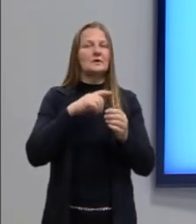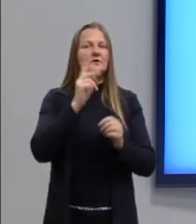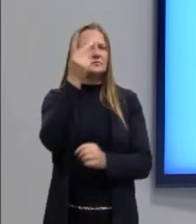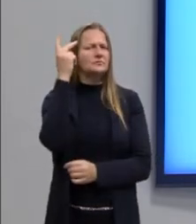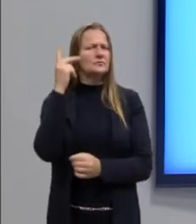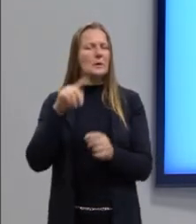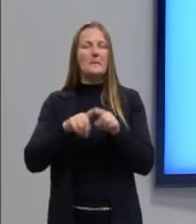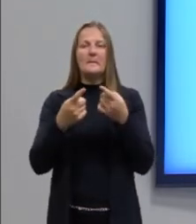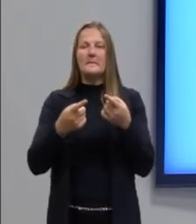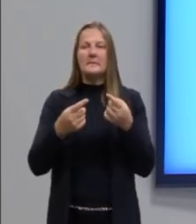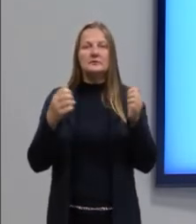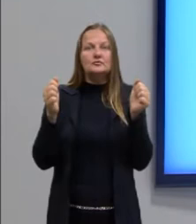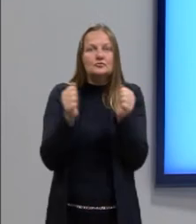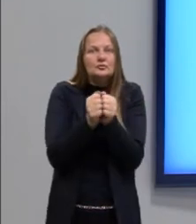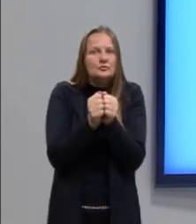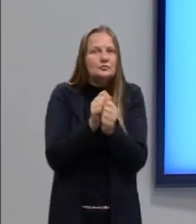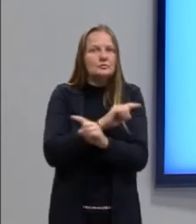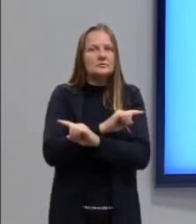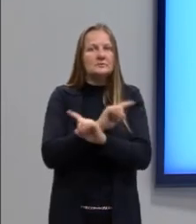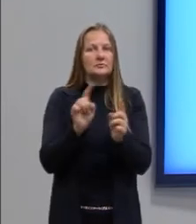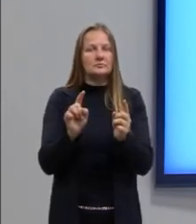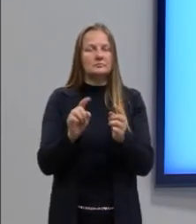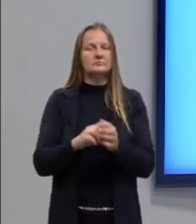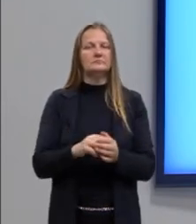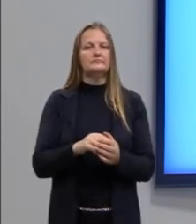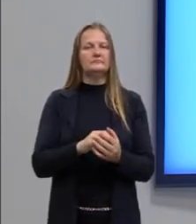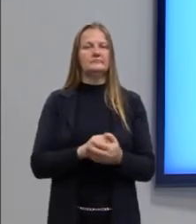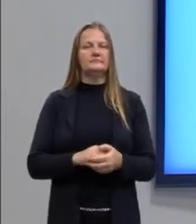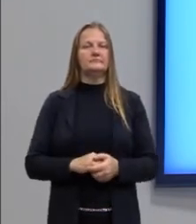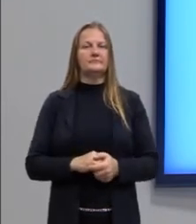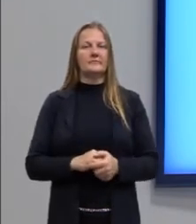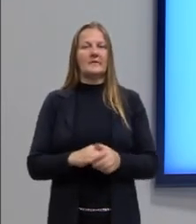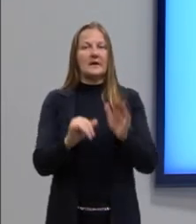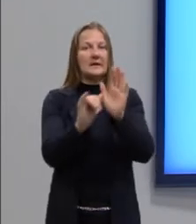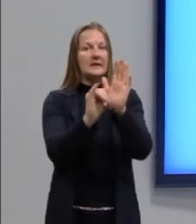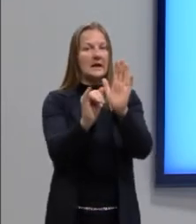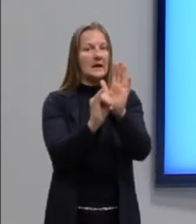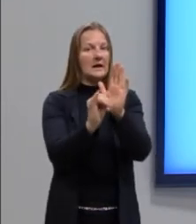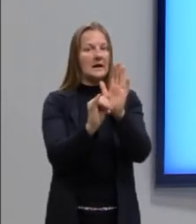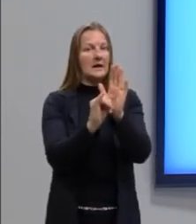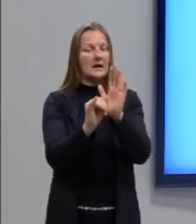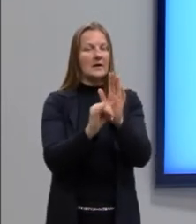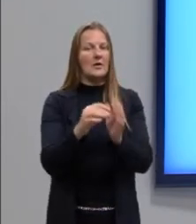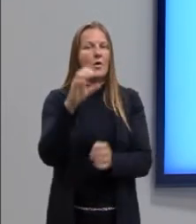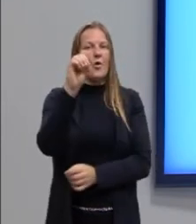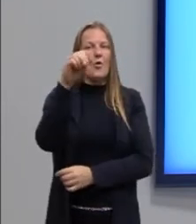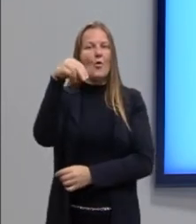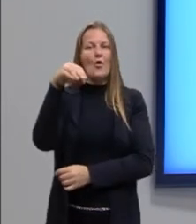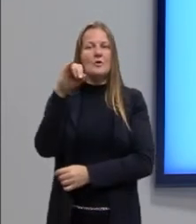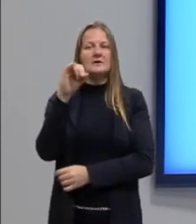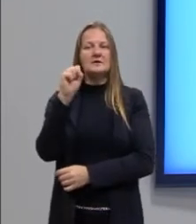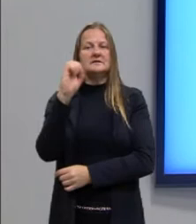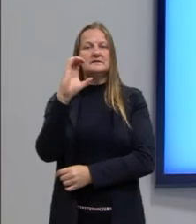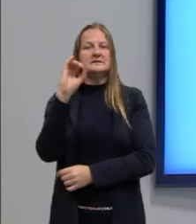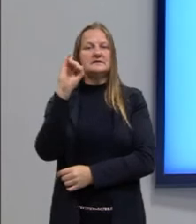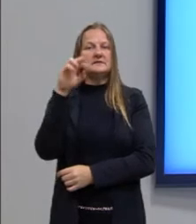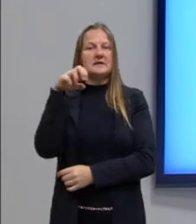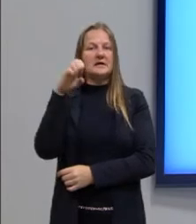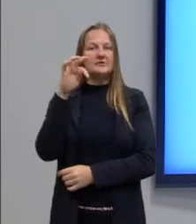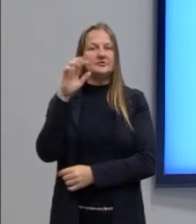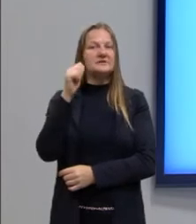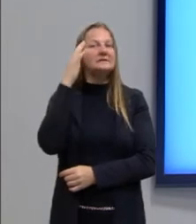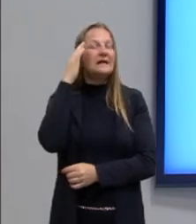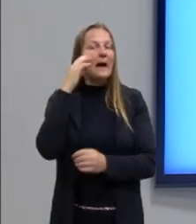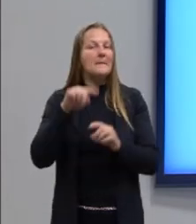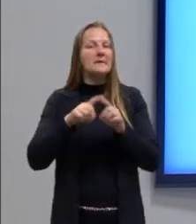a ela e ainda assim se colocar dentro dela e ele vai ser o narrador onisciente Então para